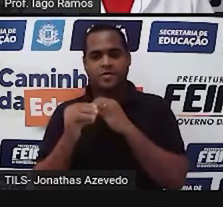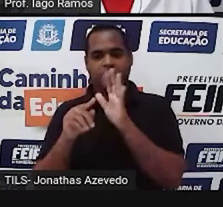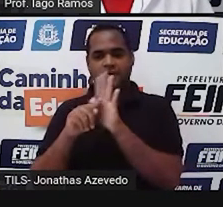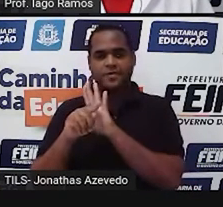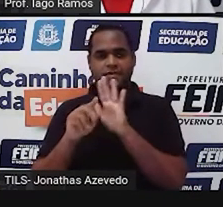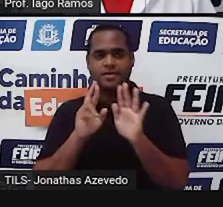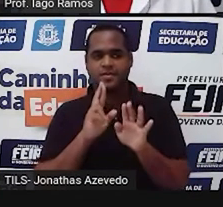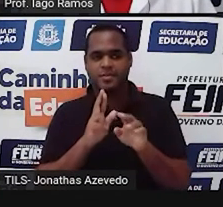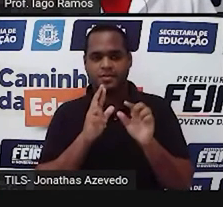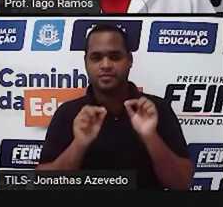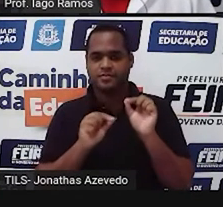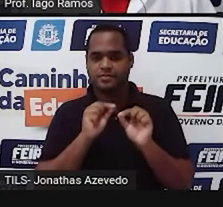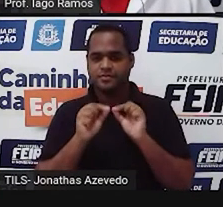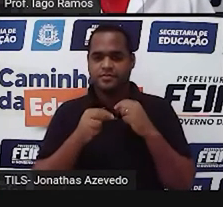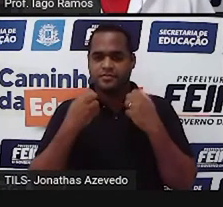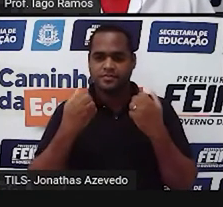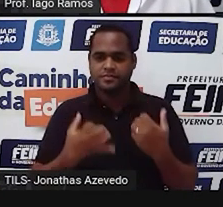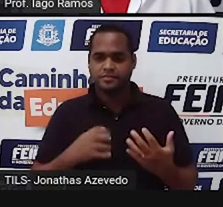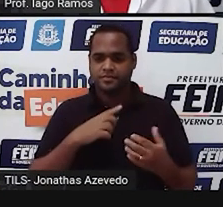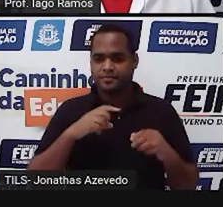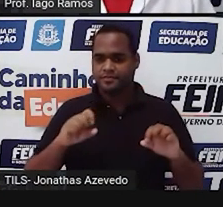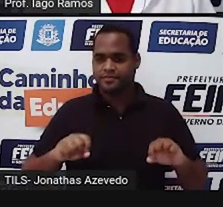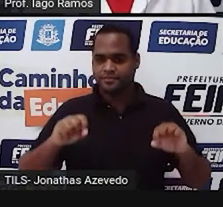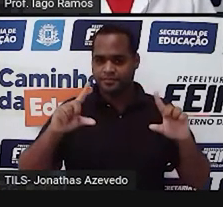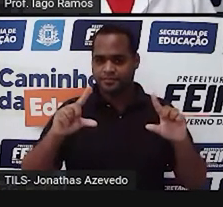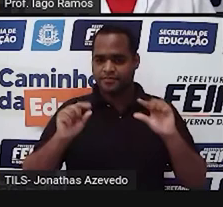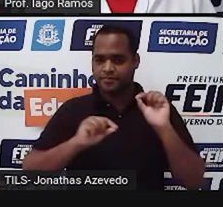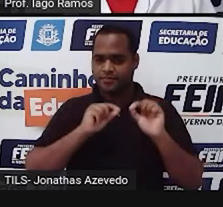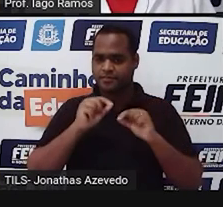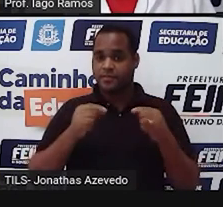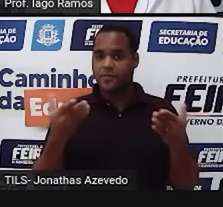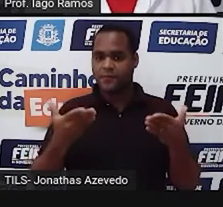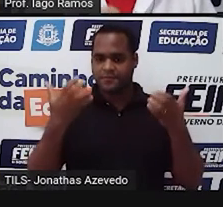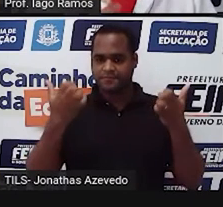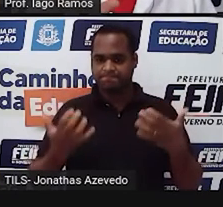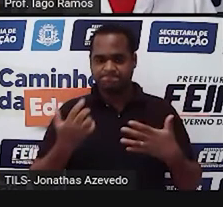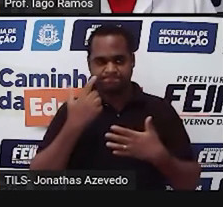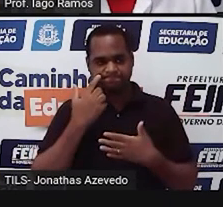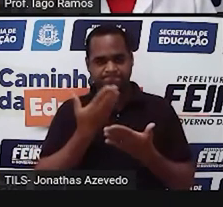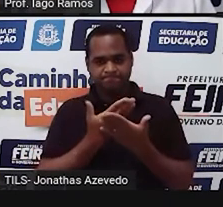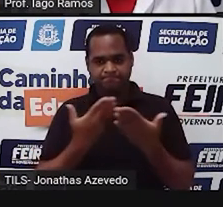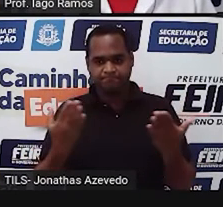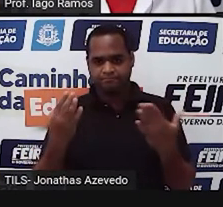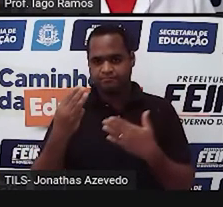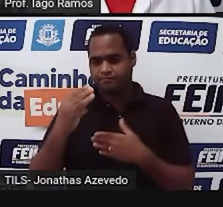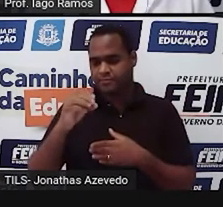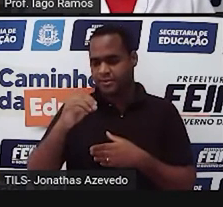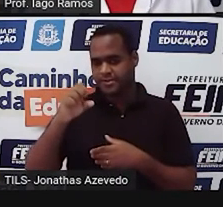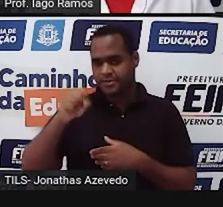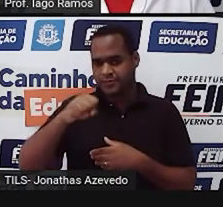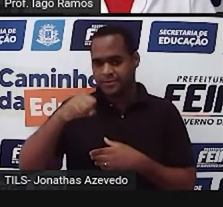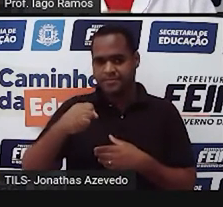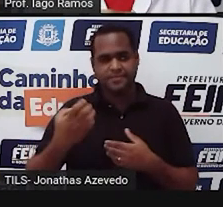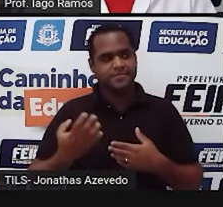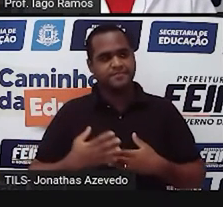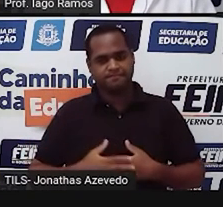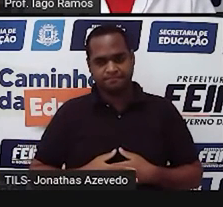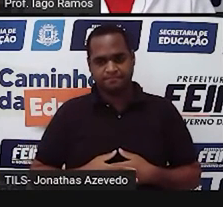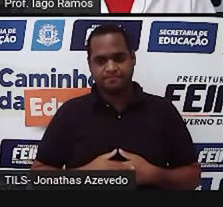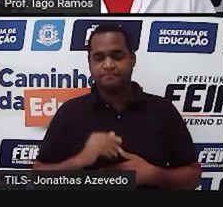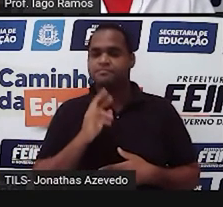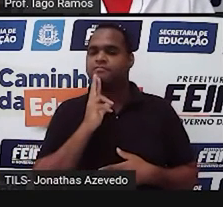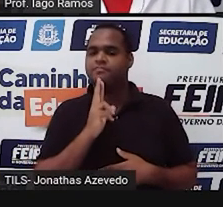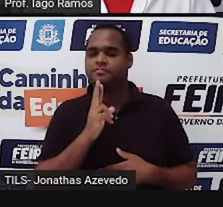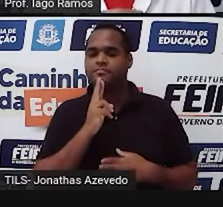tem para essa resposta na próxima tela agorinha para você 30 segundos a